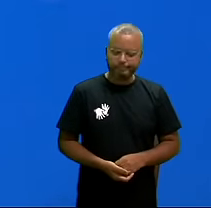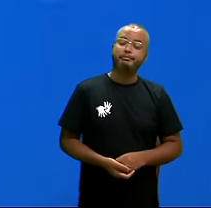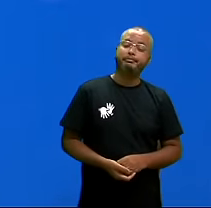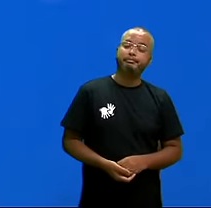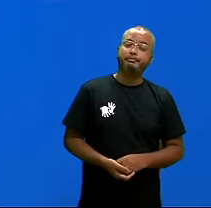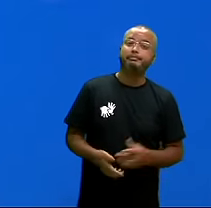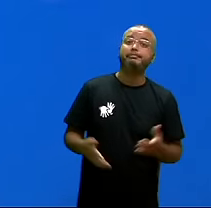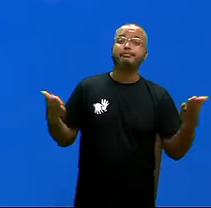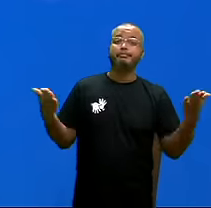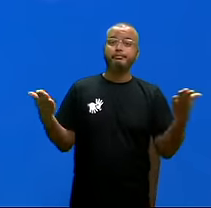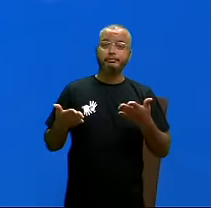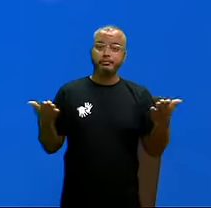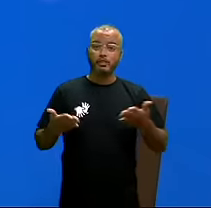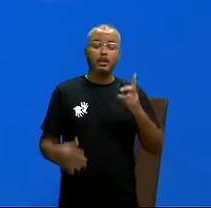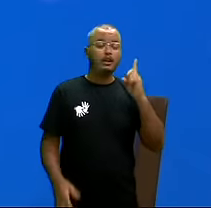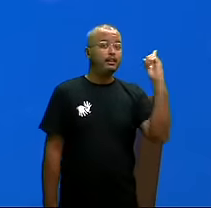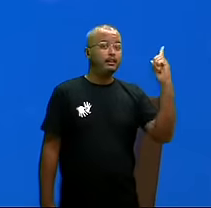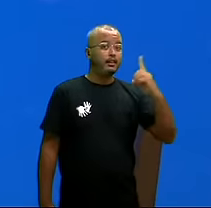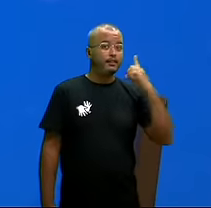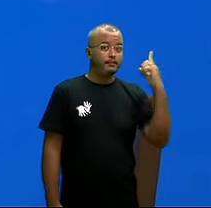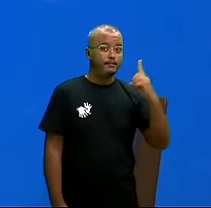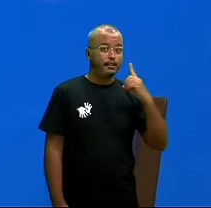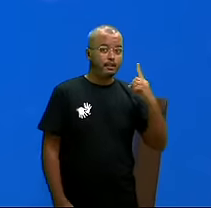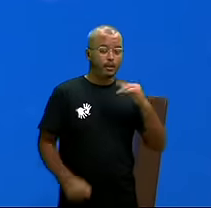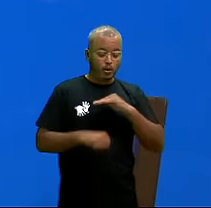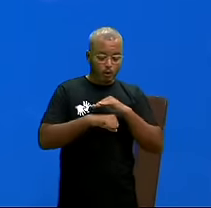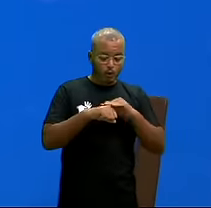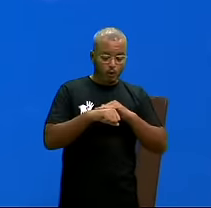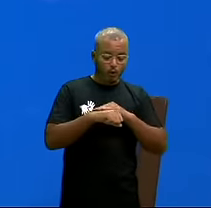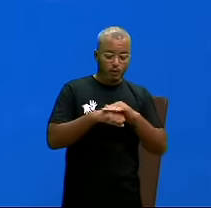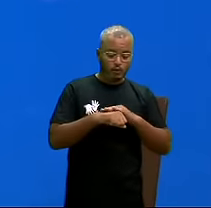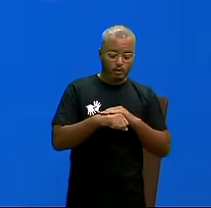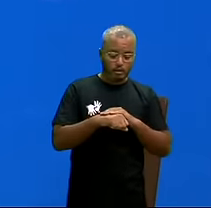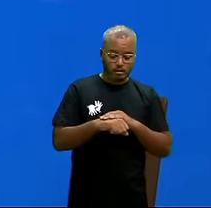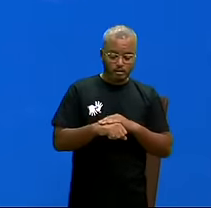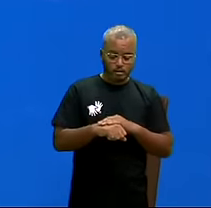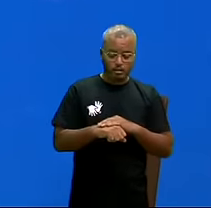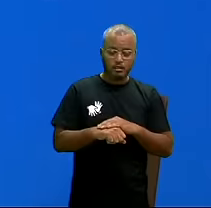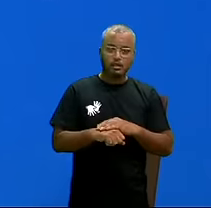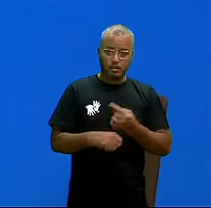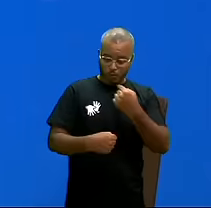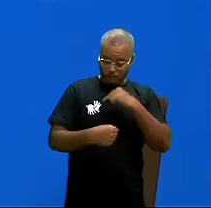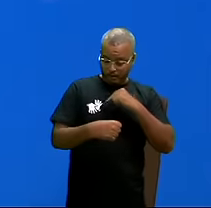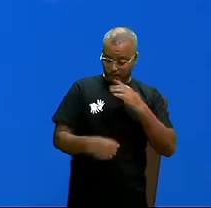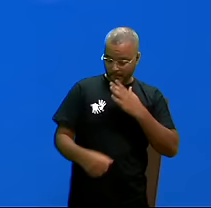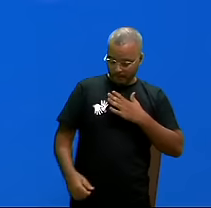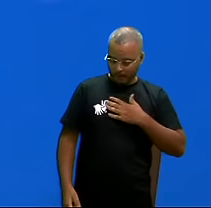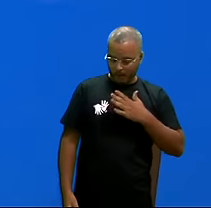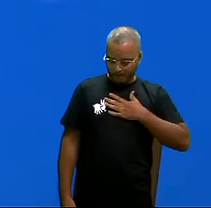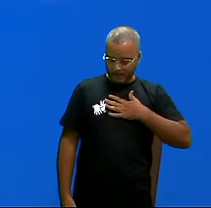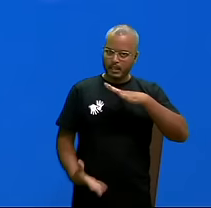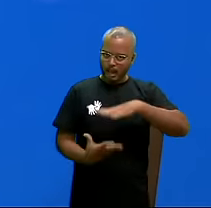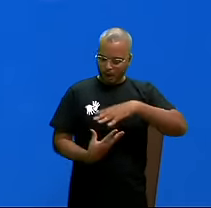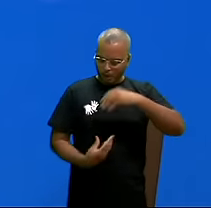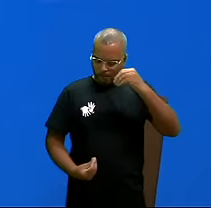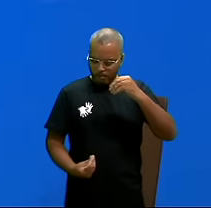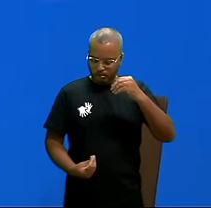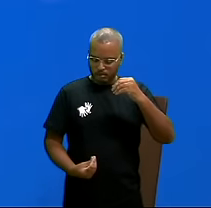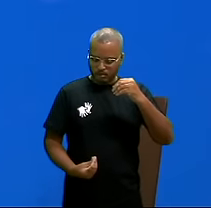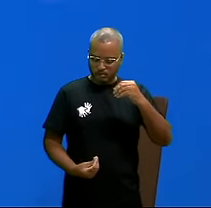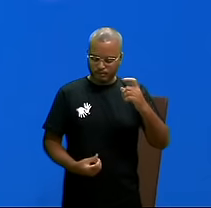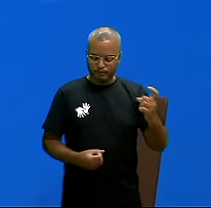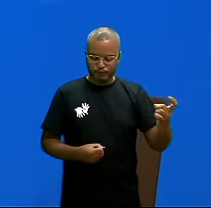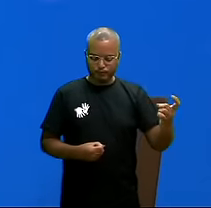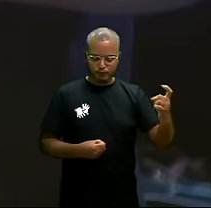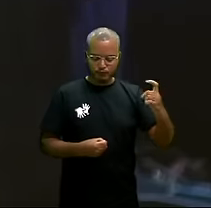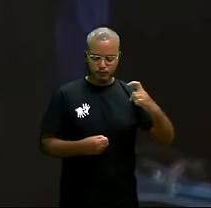Agora Davi vai conversar com ele, ó. Olha Davi falando, ó. Retorne ao seu descanso, minha alma. Olha Davi falando com ele